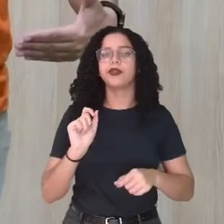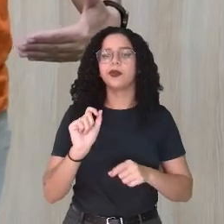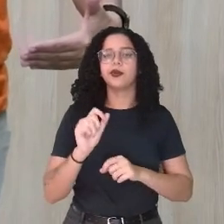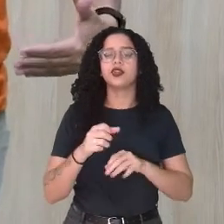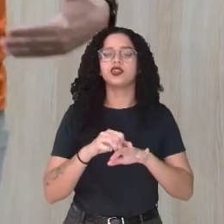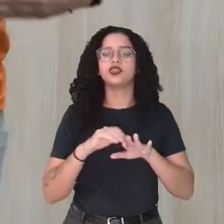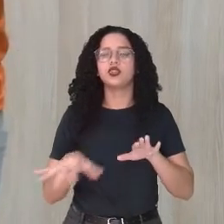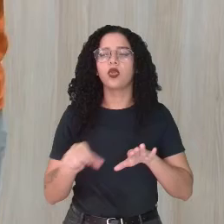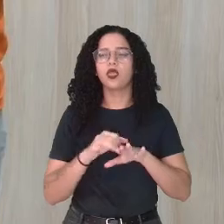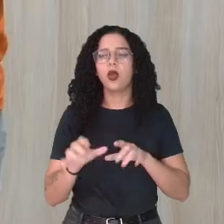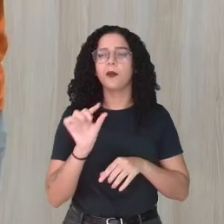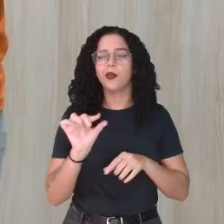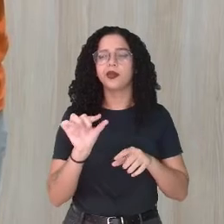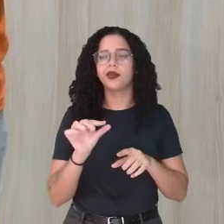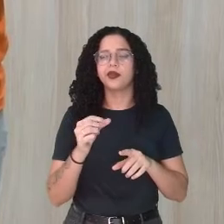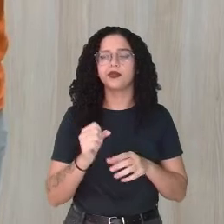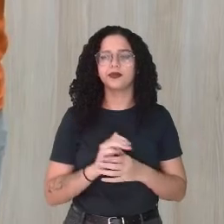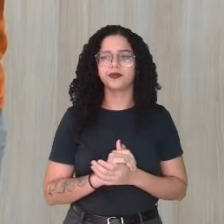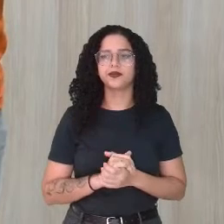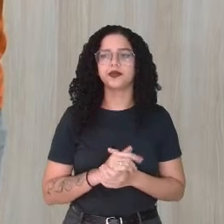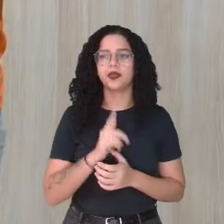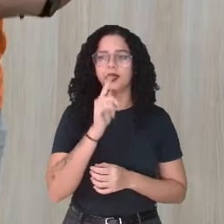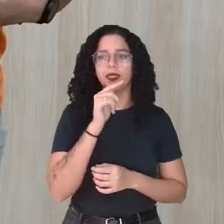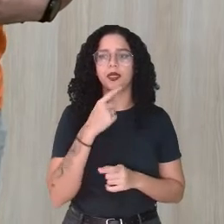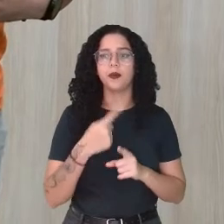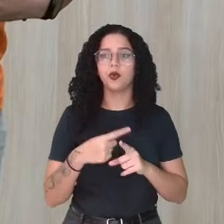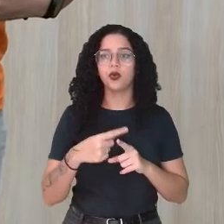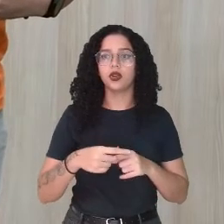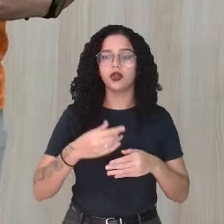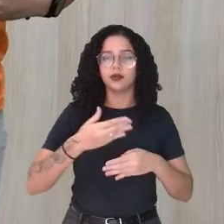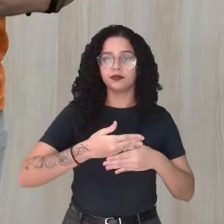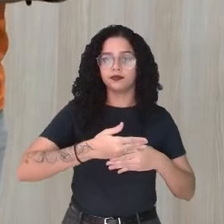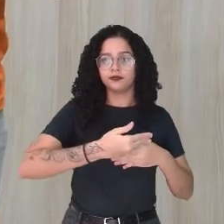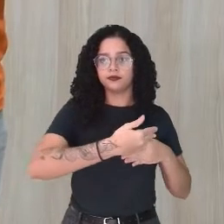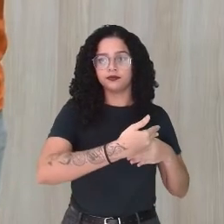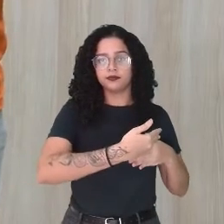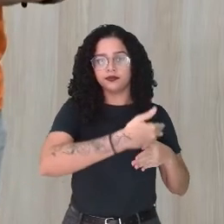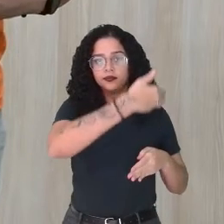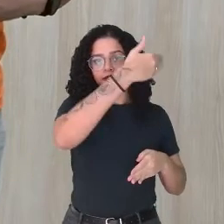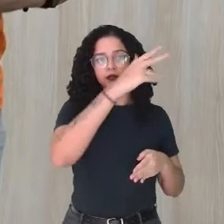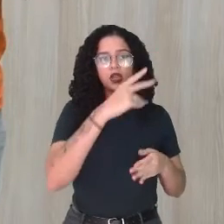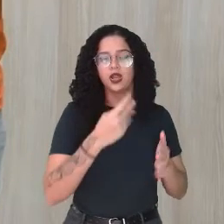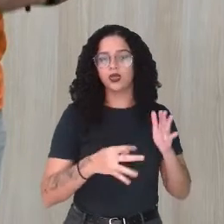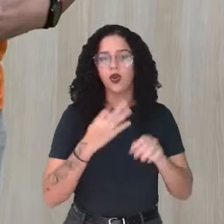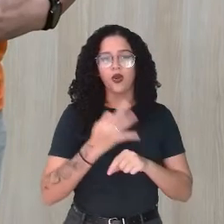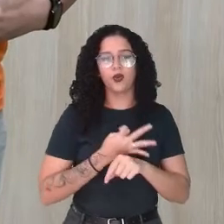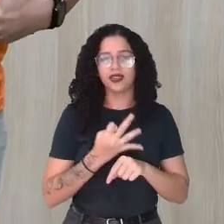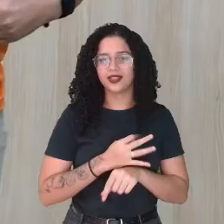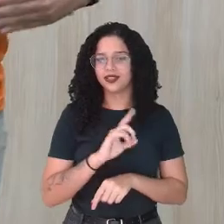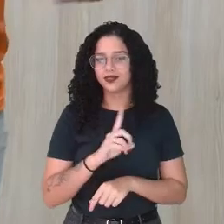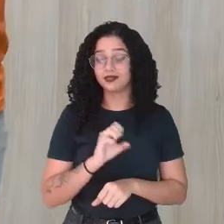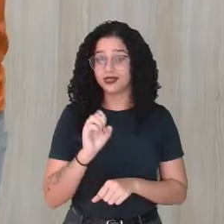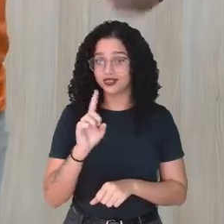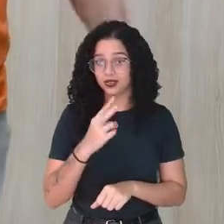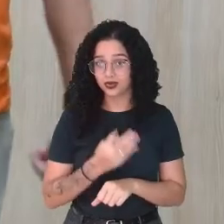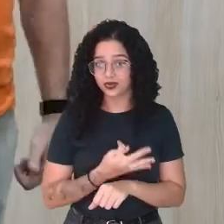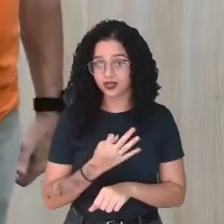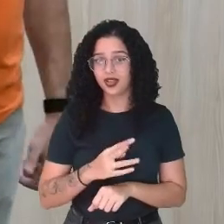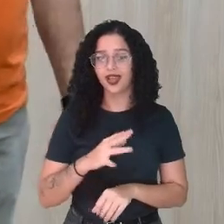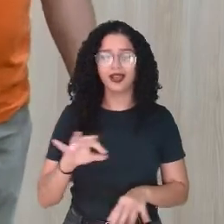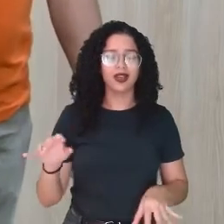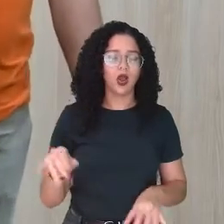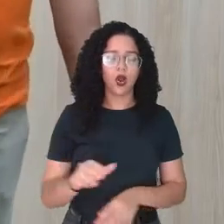pouquinho mais de água, porque senão a barragem pode não aguentar, né? E isso vai acontecer o quê? Se não aguentar, vai ser um